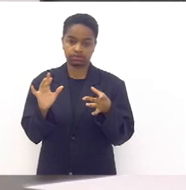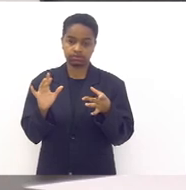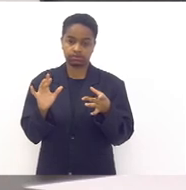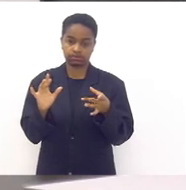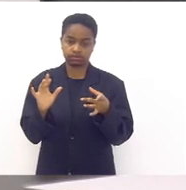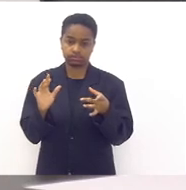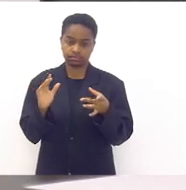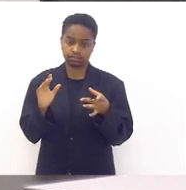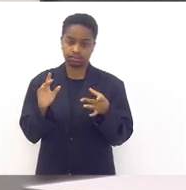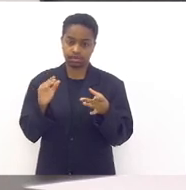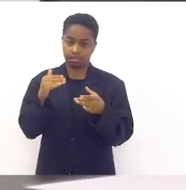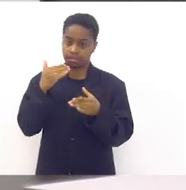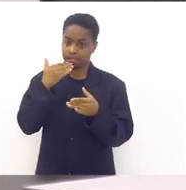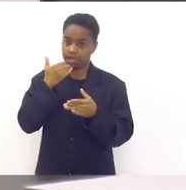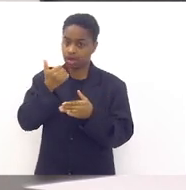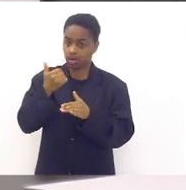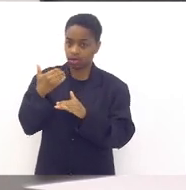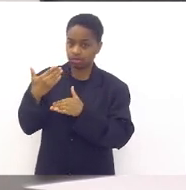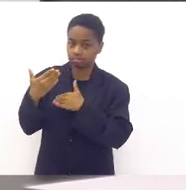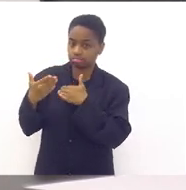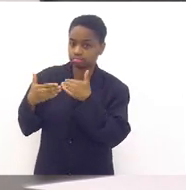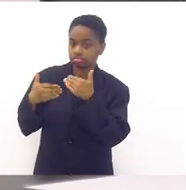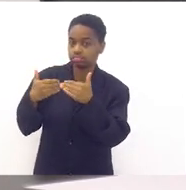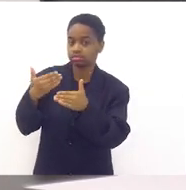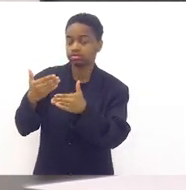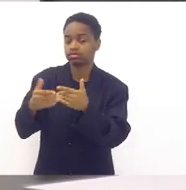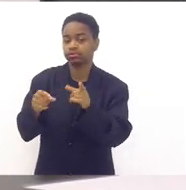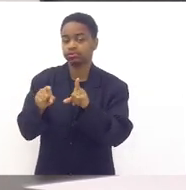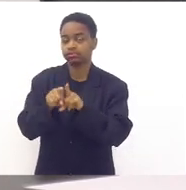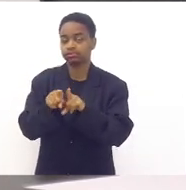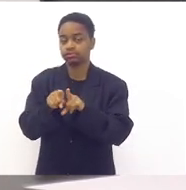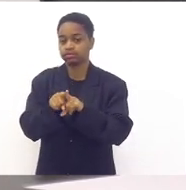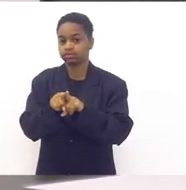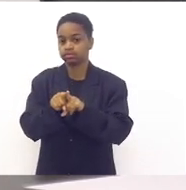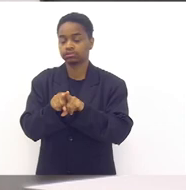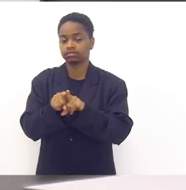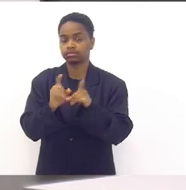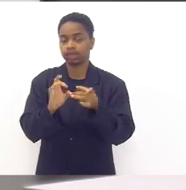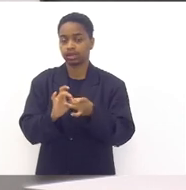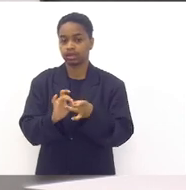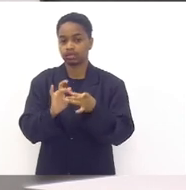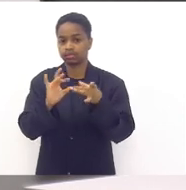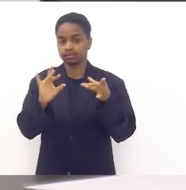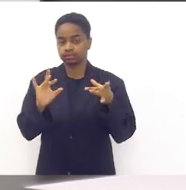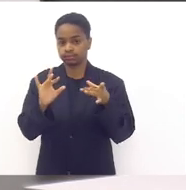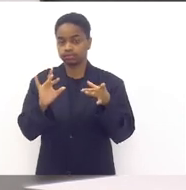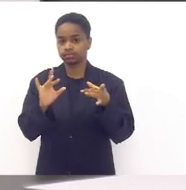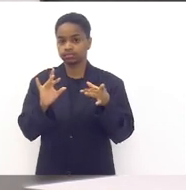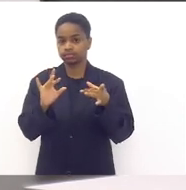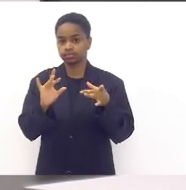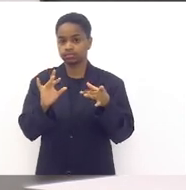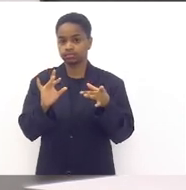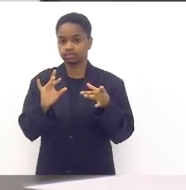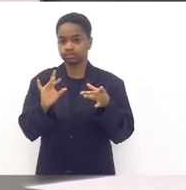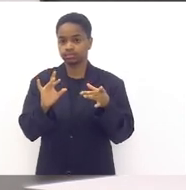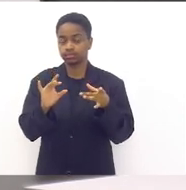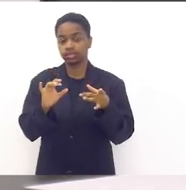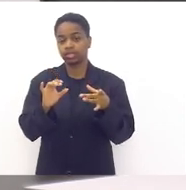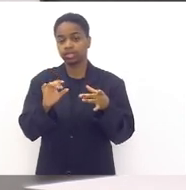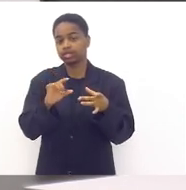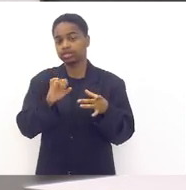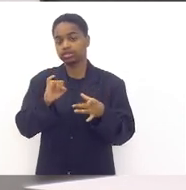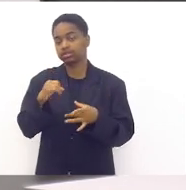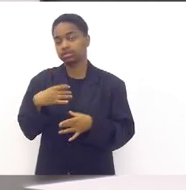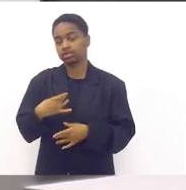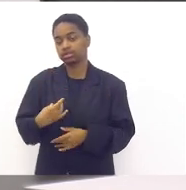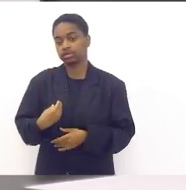uma melhor eficiência e que nos vai permitir, diante de todos que estudaram,